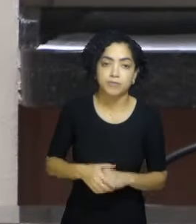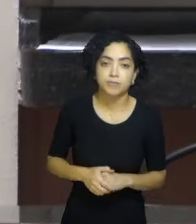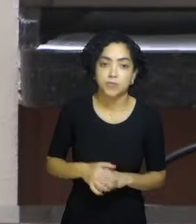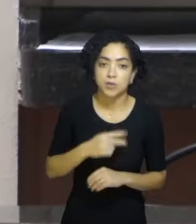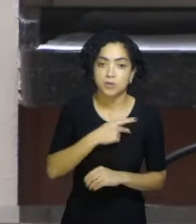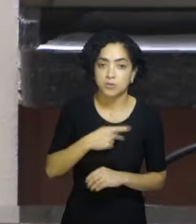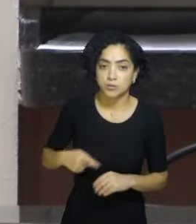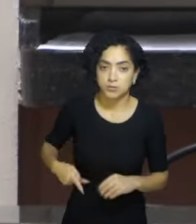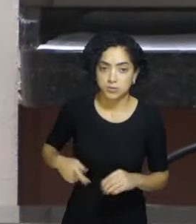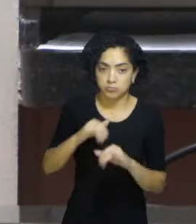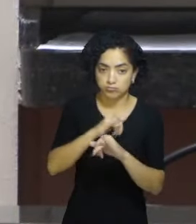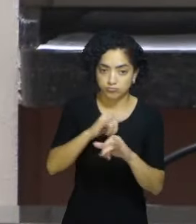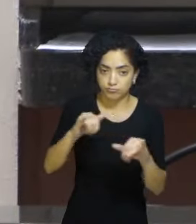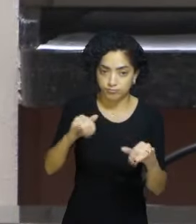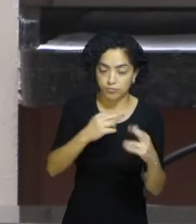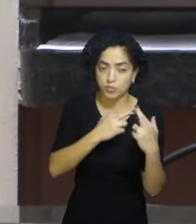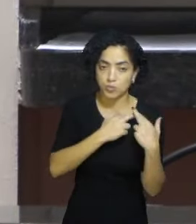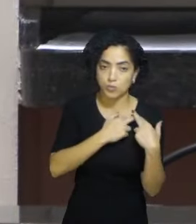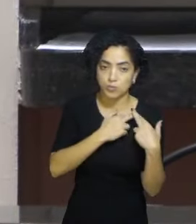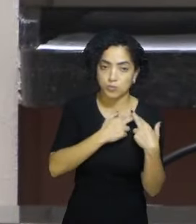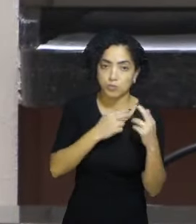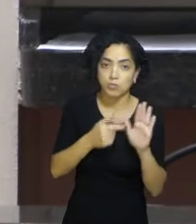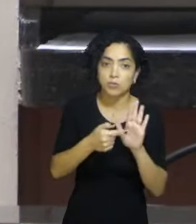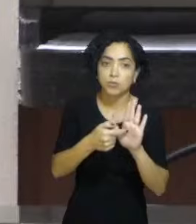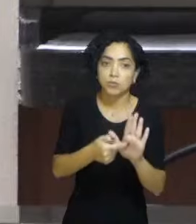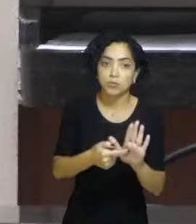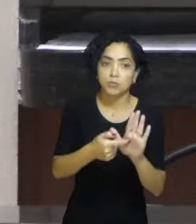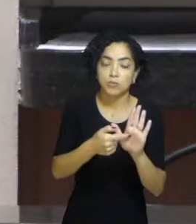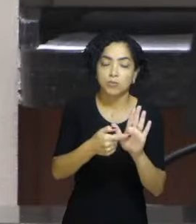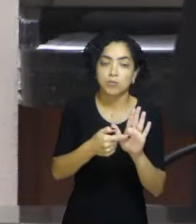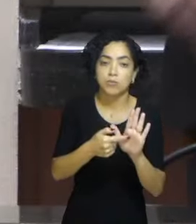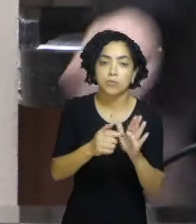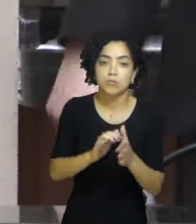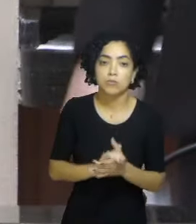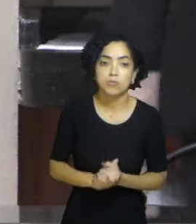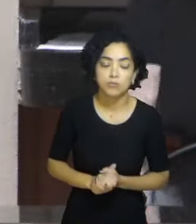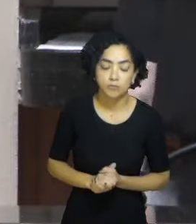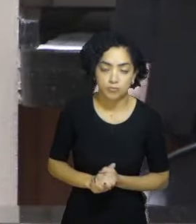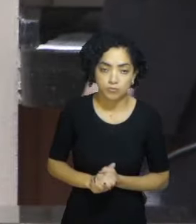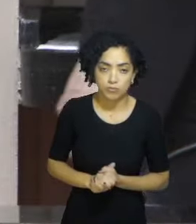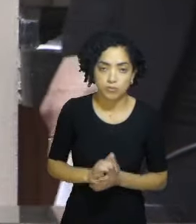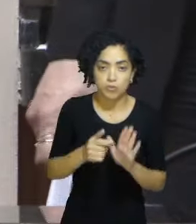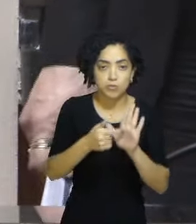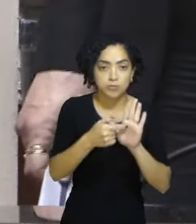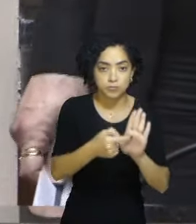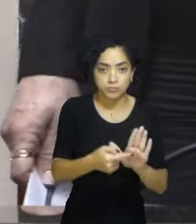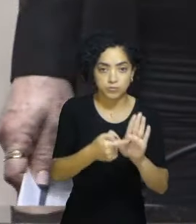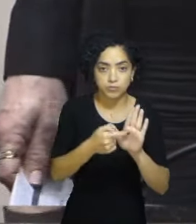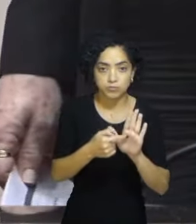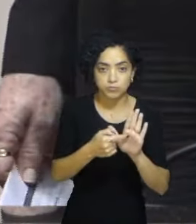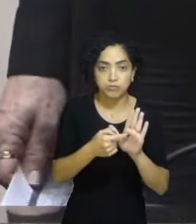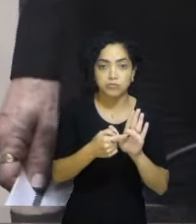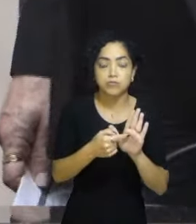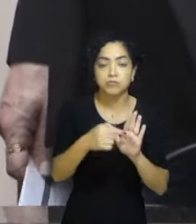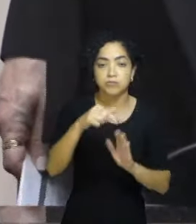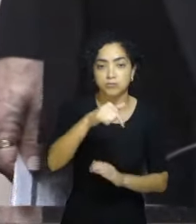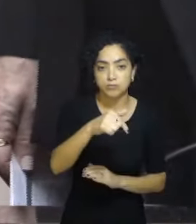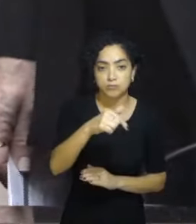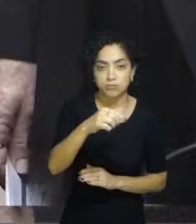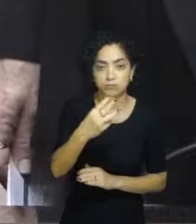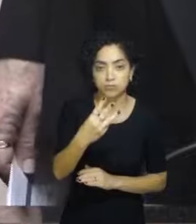presidência comunica e encaminhará aos destinatários, conforme determina o regimento interno, as seguintes indicações. Indicações de números